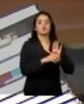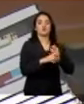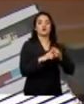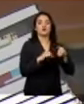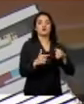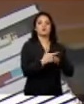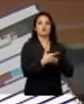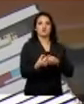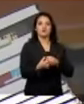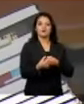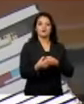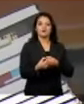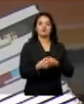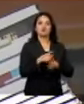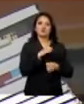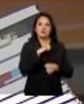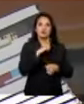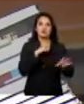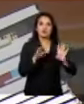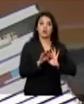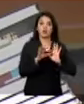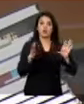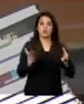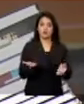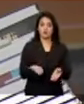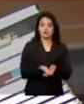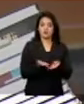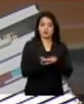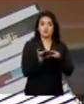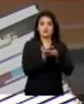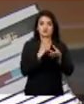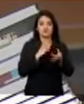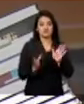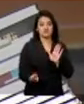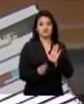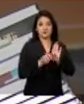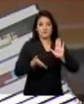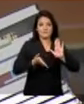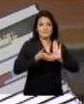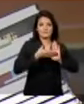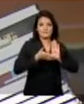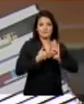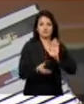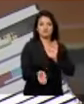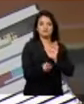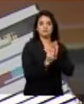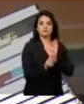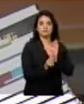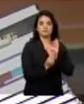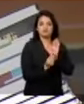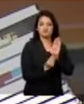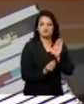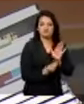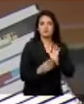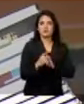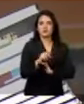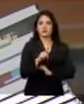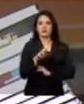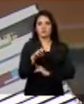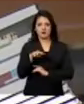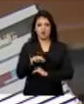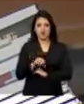9.868/99, liberando os processos para inserção na pauta dirigida do Pleno.